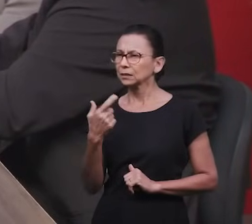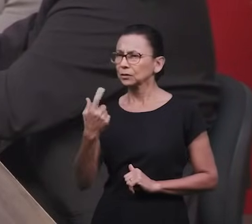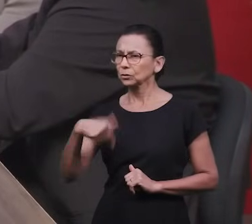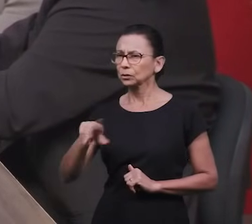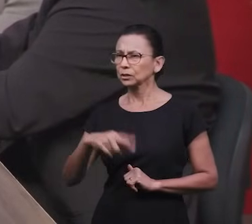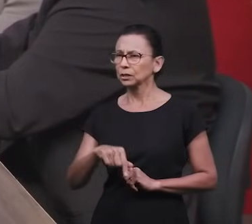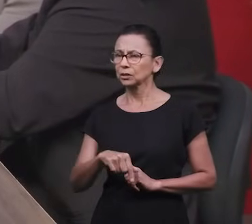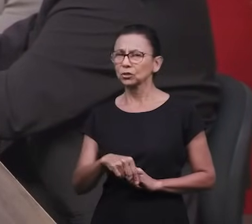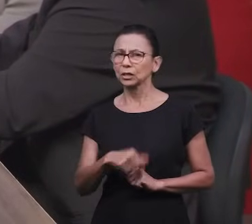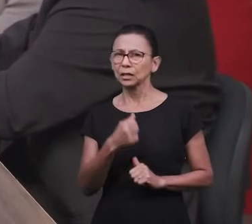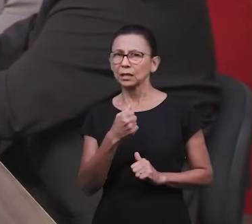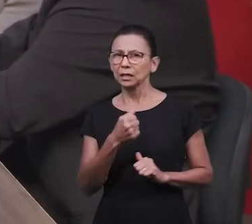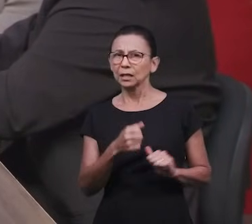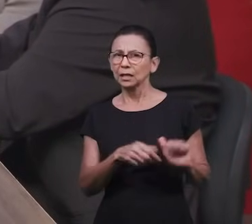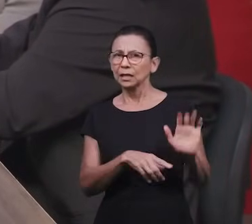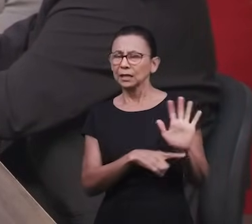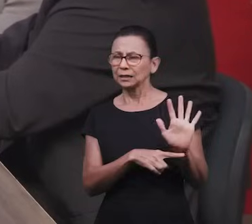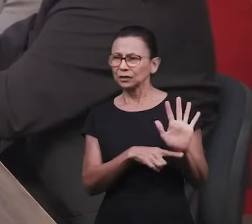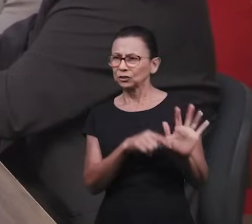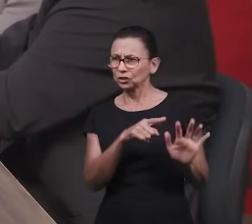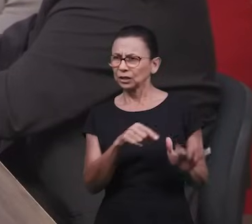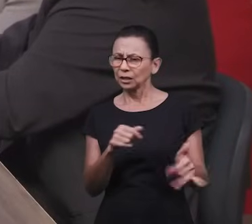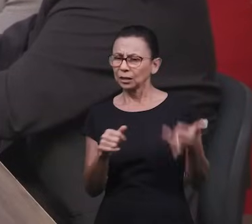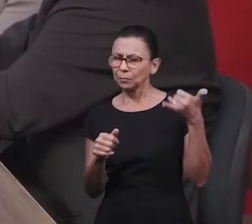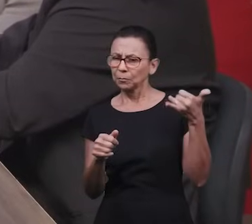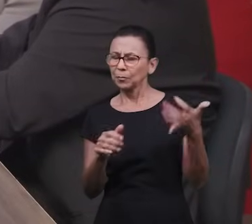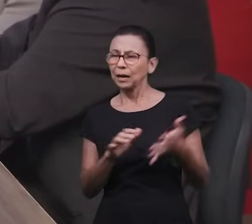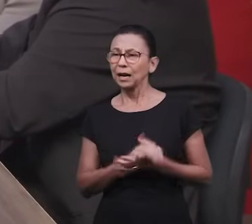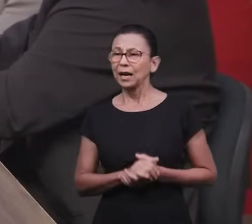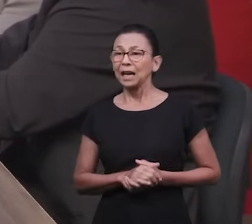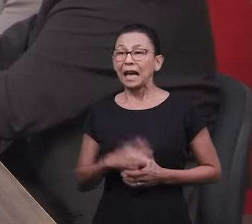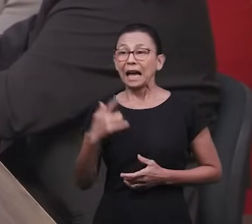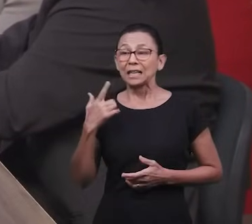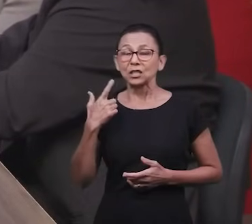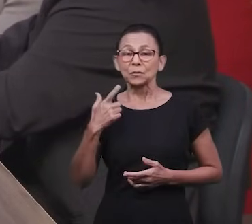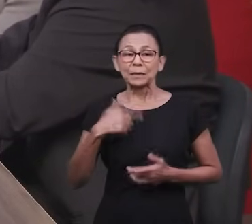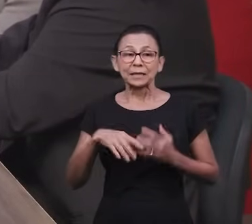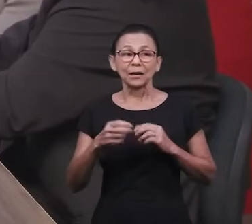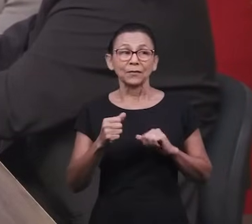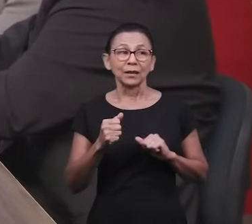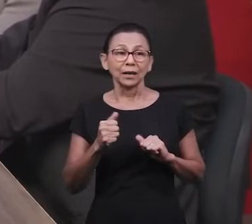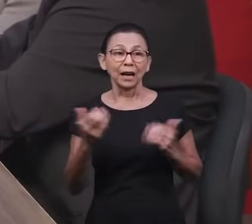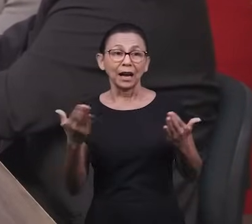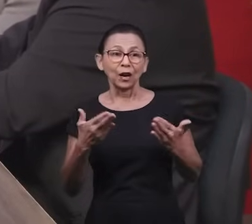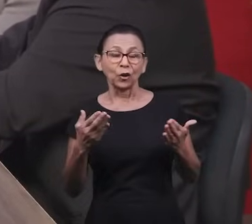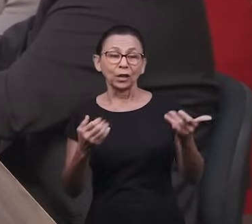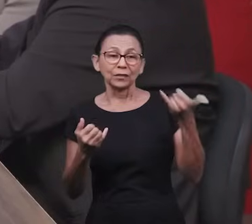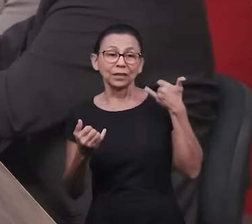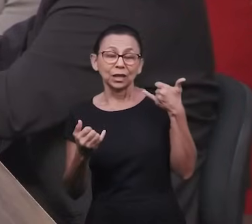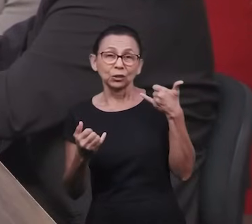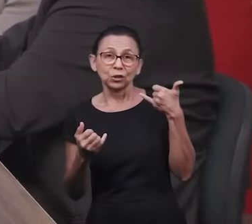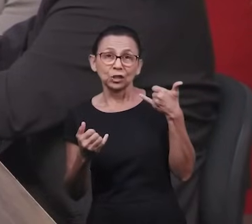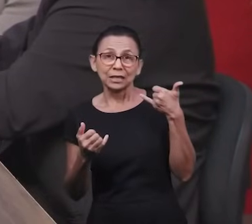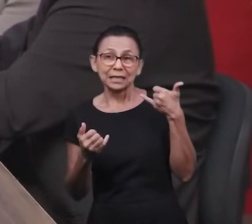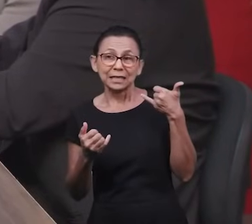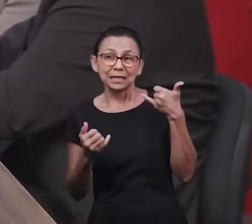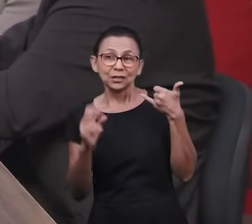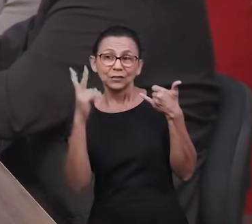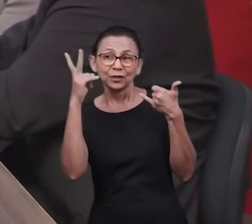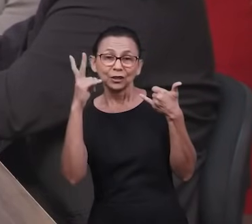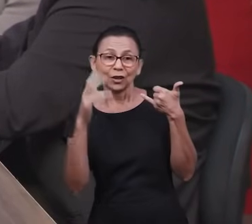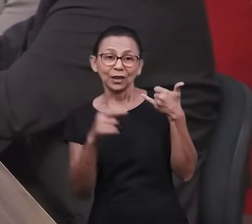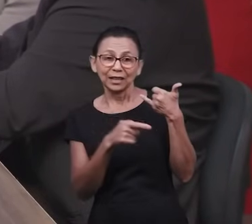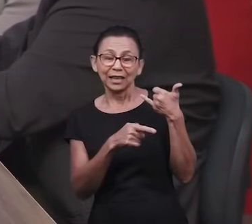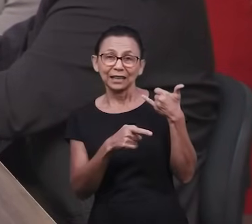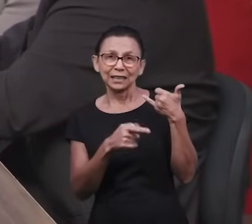atenção no atendimento a ela, que toda vez que ela ligava, a expectativa nossa é que ele ia dar uma notícia positiva. Exatamente. Porque, né? Porque